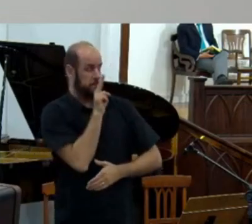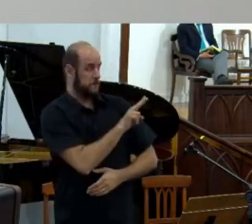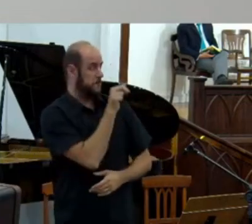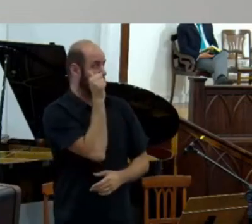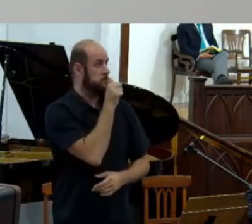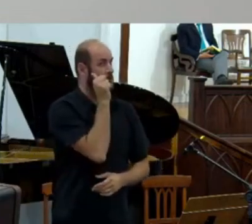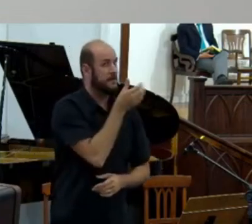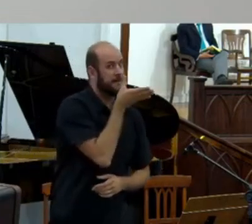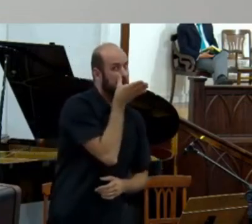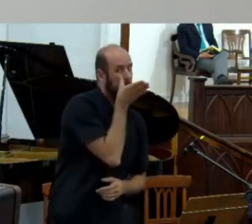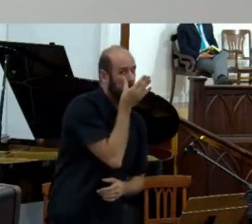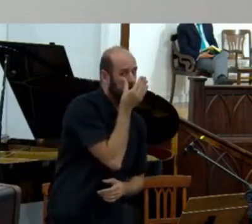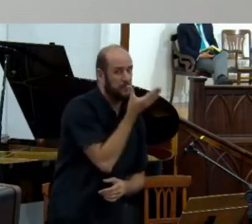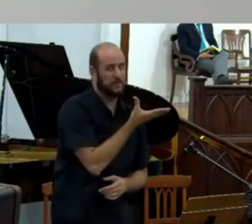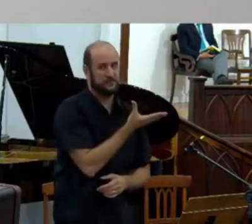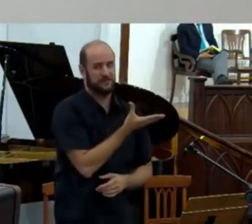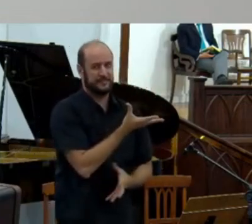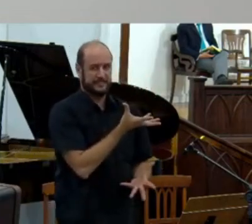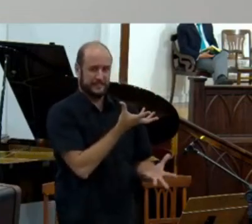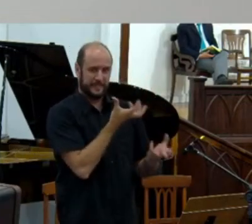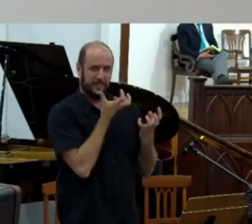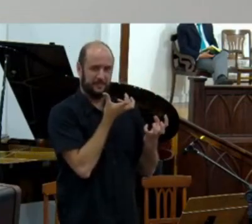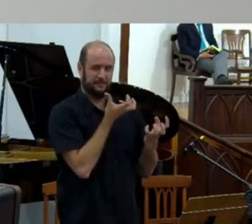não era dele e a tomou para si.